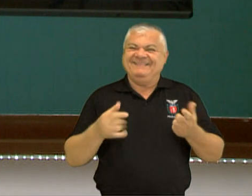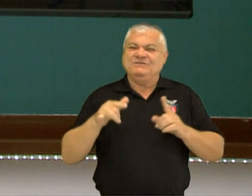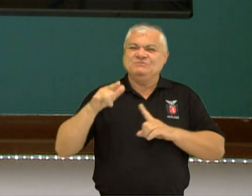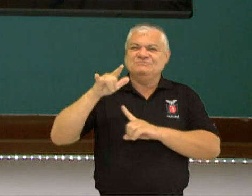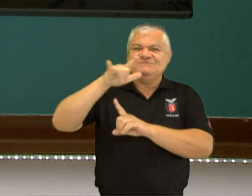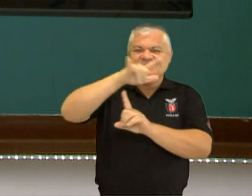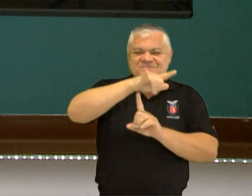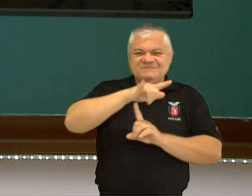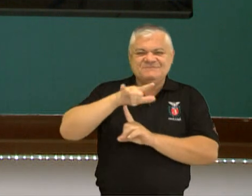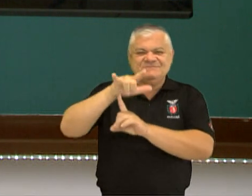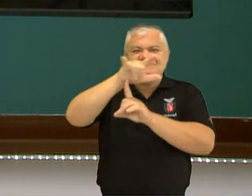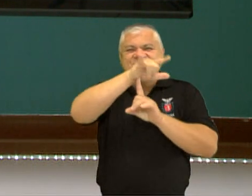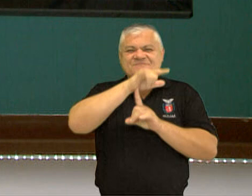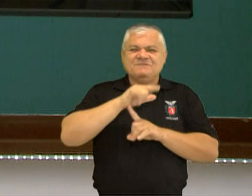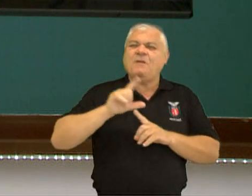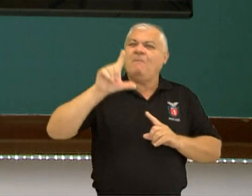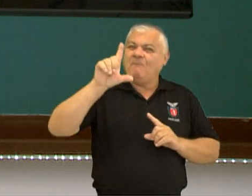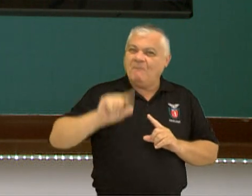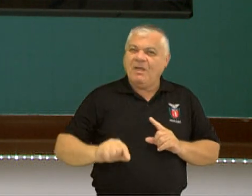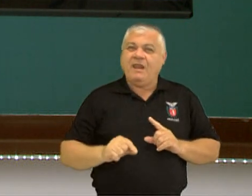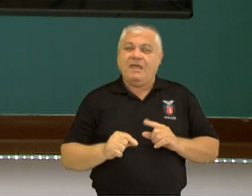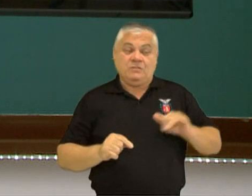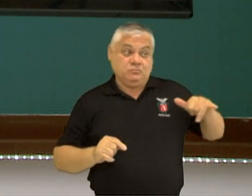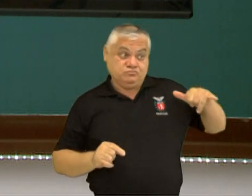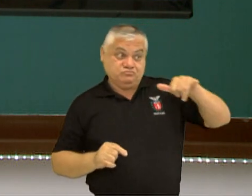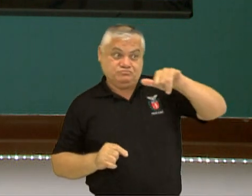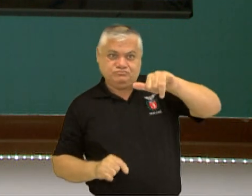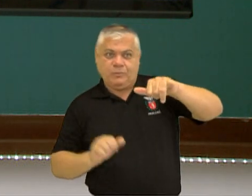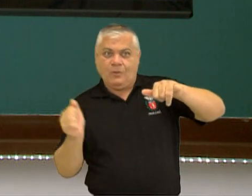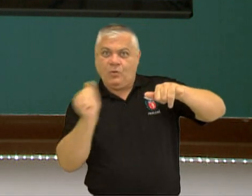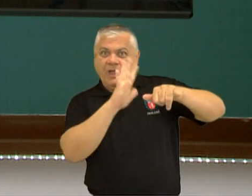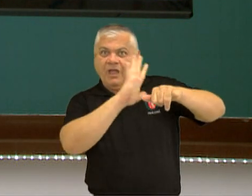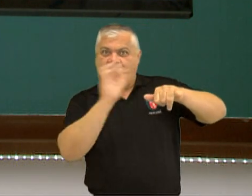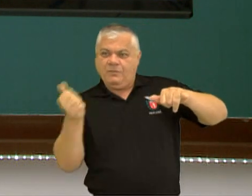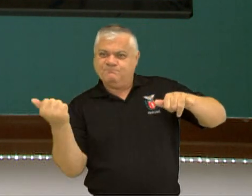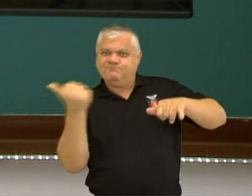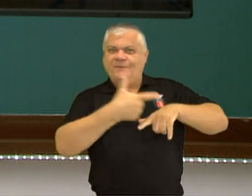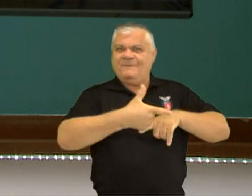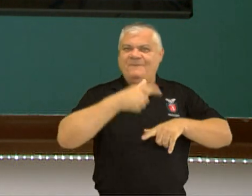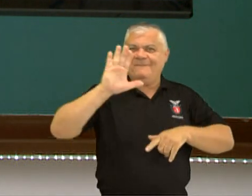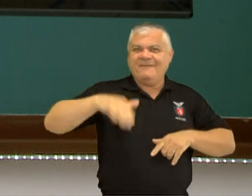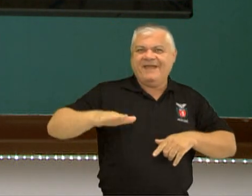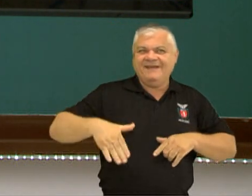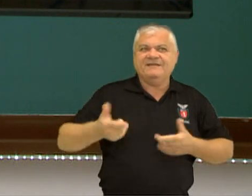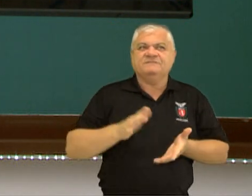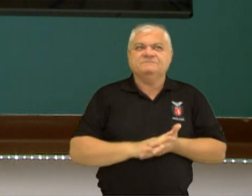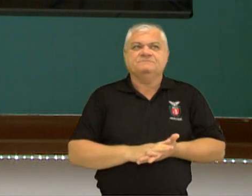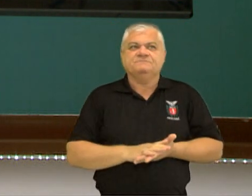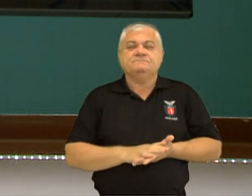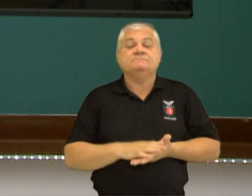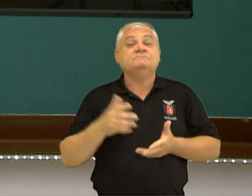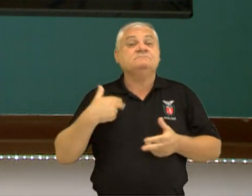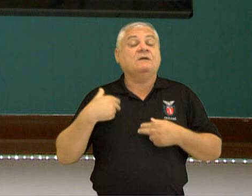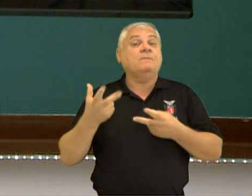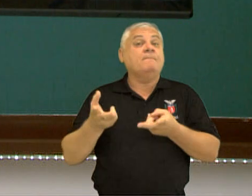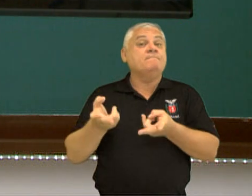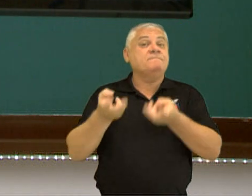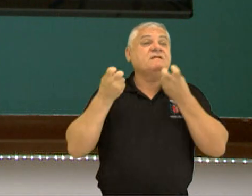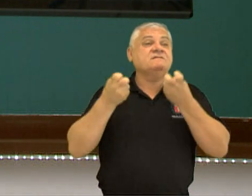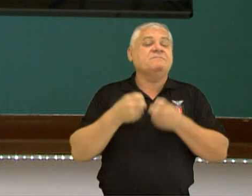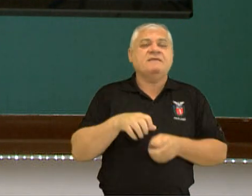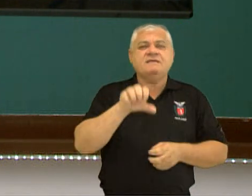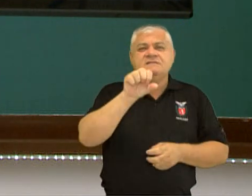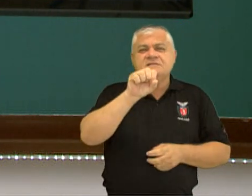os custos muito mais baixos quando comparados a outras técnicas de obtenção de imagens aéreas. Nós vamos perceber também que existe o